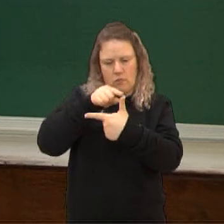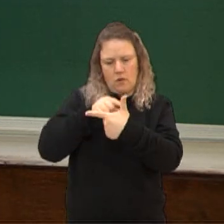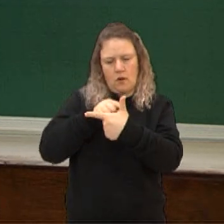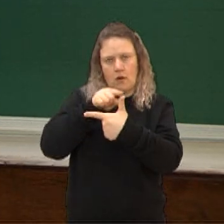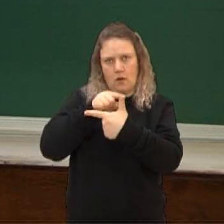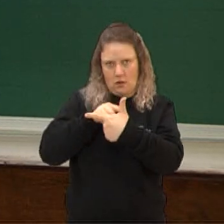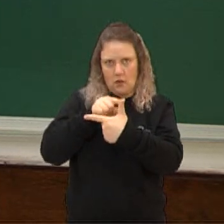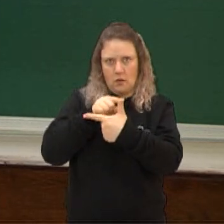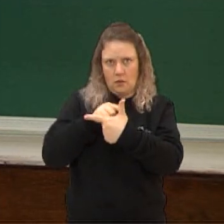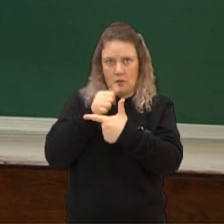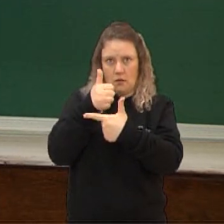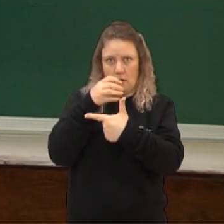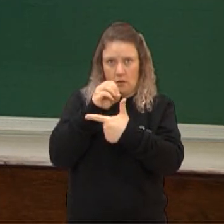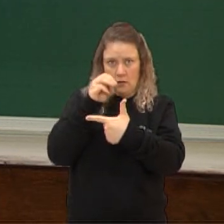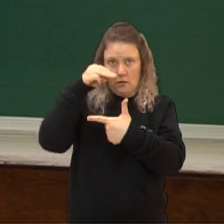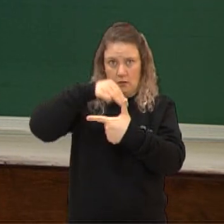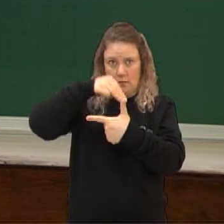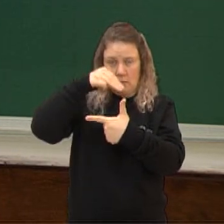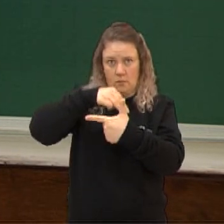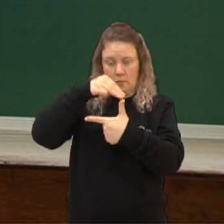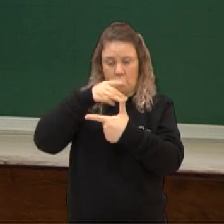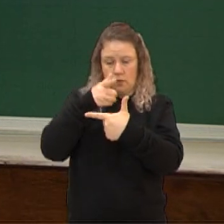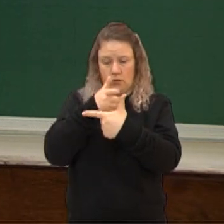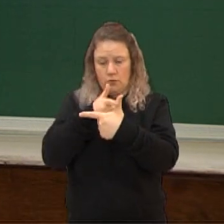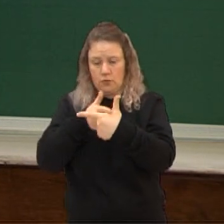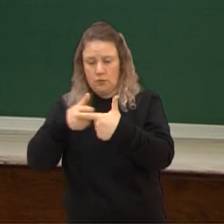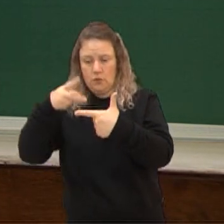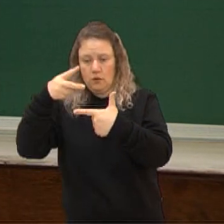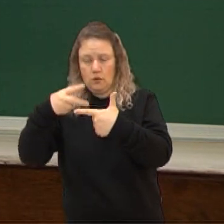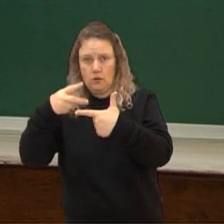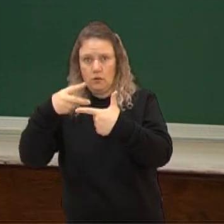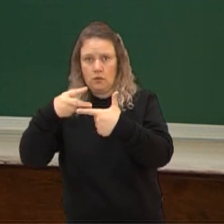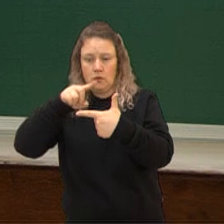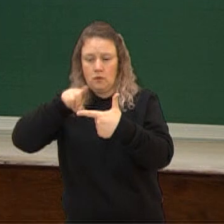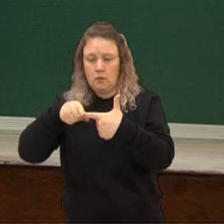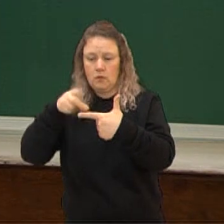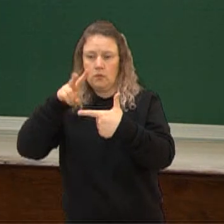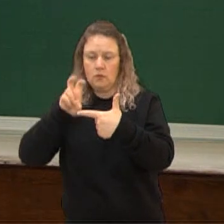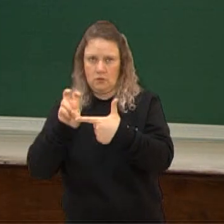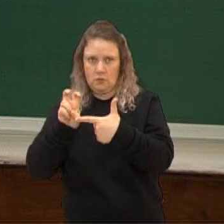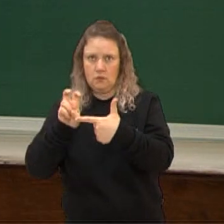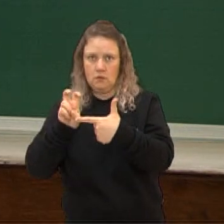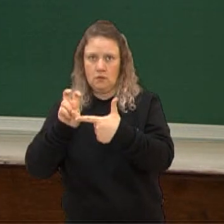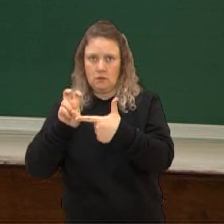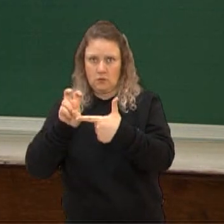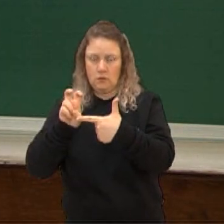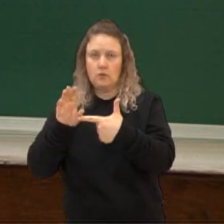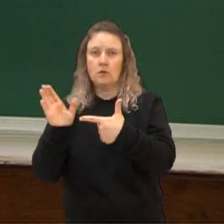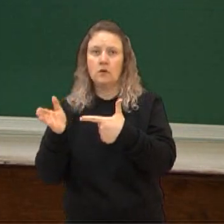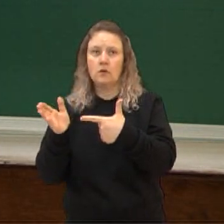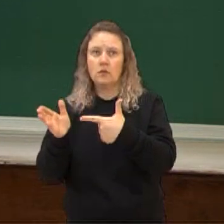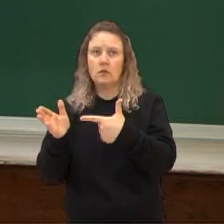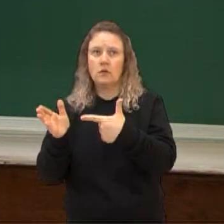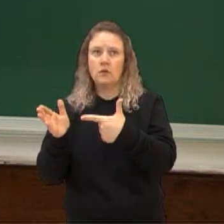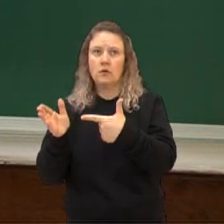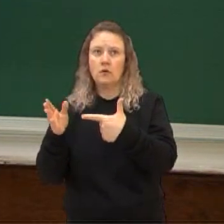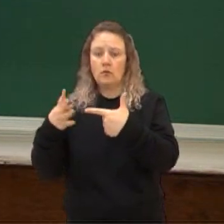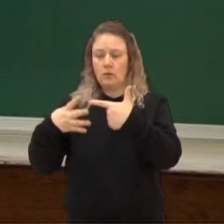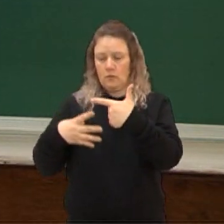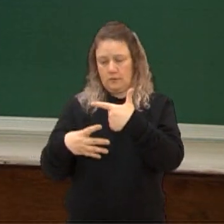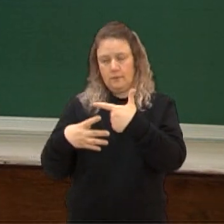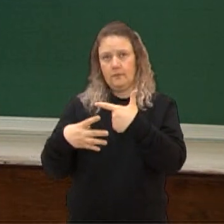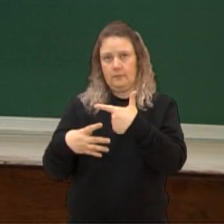containers nessa posição, os 10 metros divididos pelos 2,5 metros que ele tem lateral, nós teremos